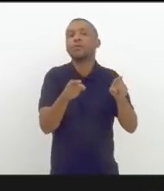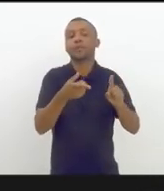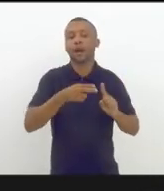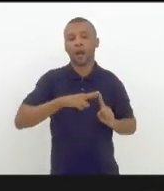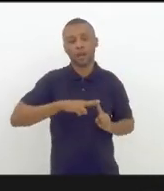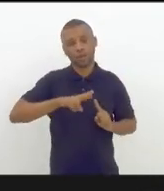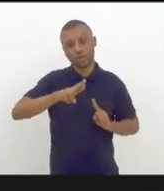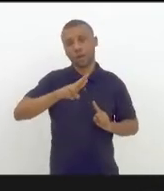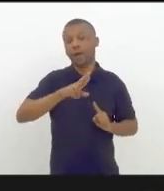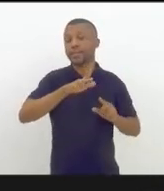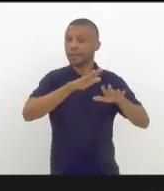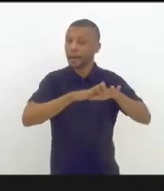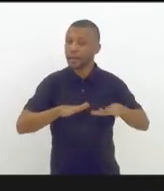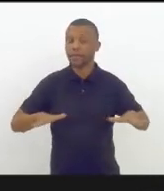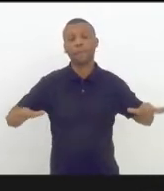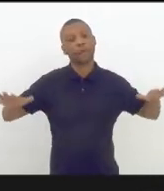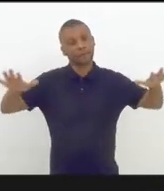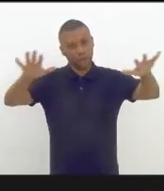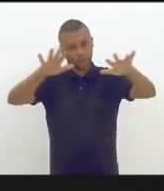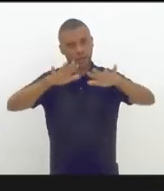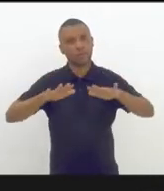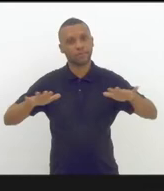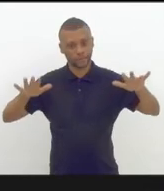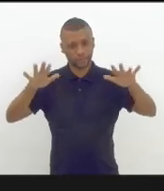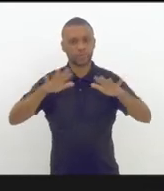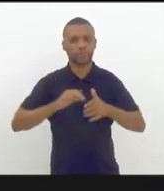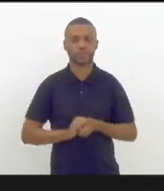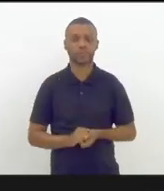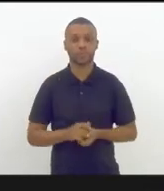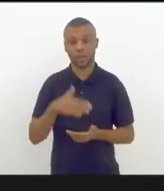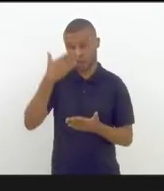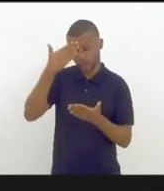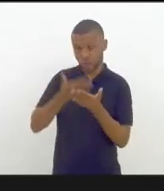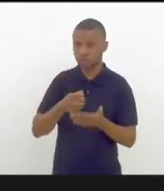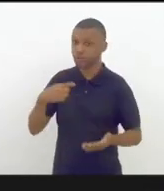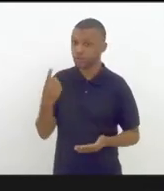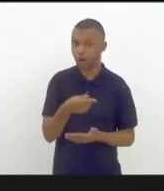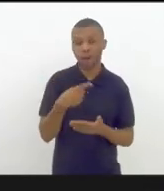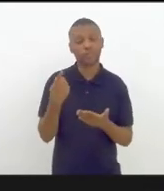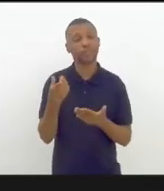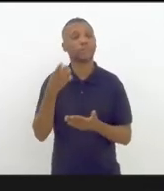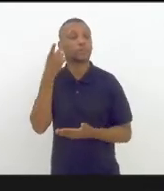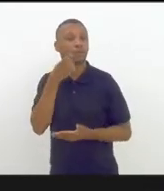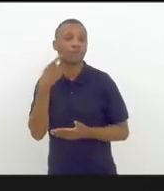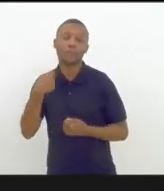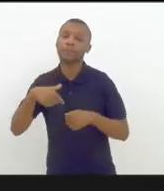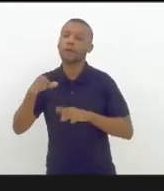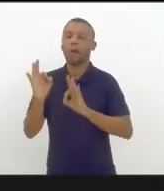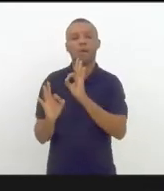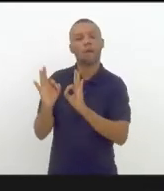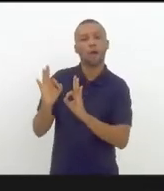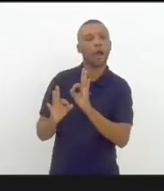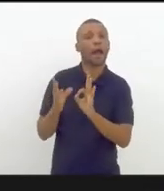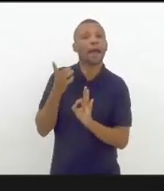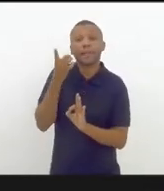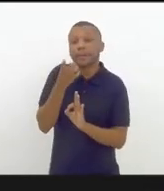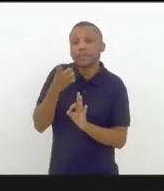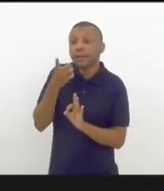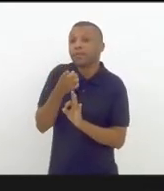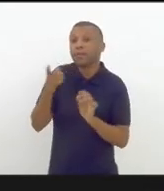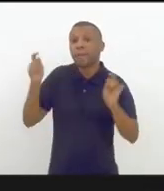é mais abrangente. Eu acho que nós, parlamentares, temos que fazer projetos que sejam o mais